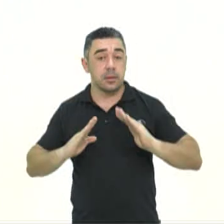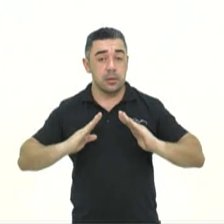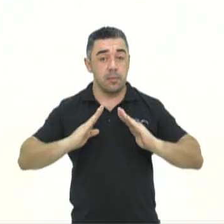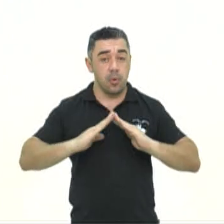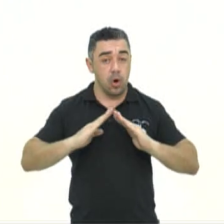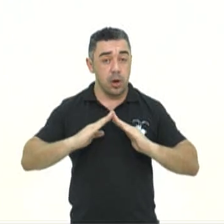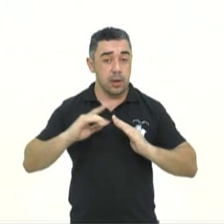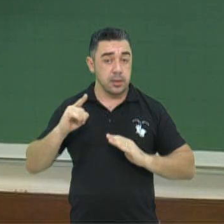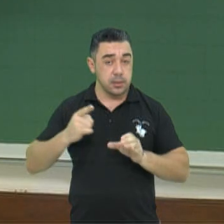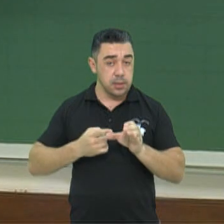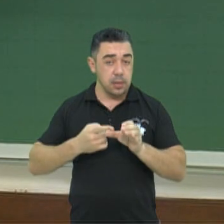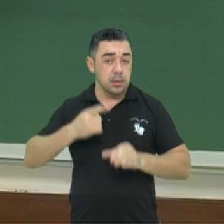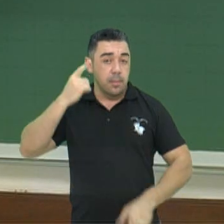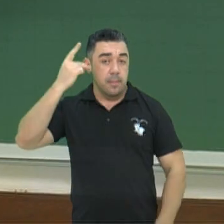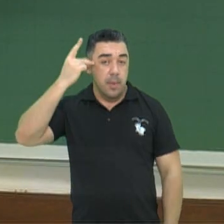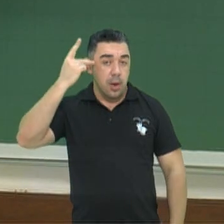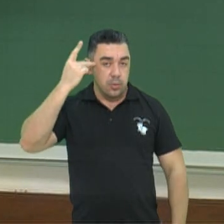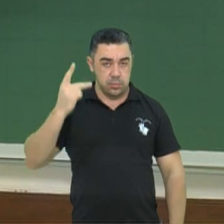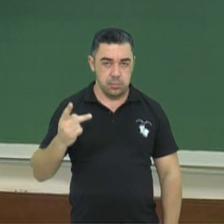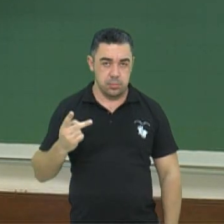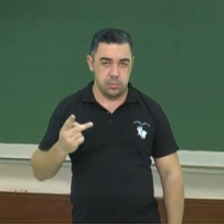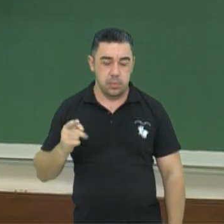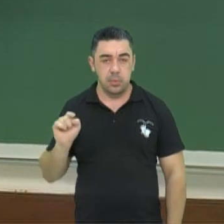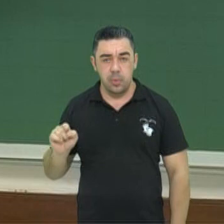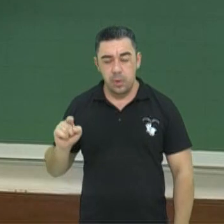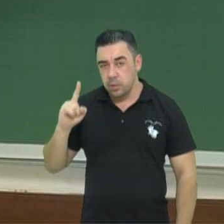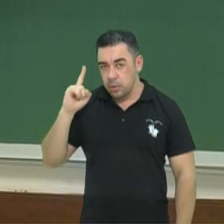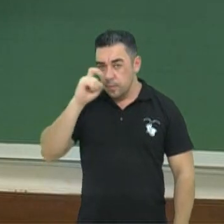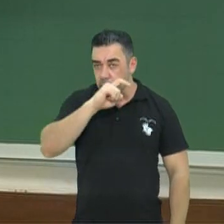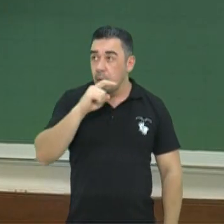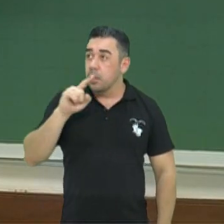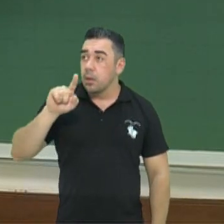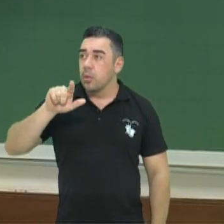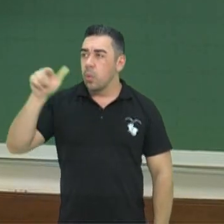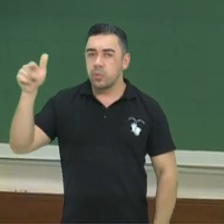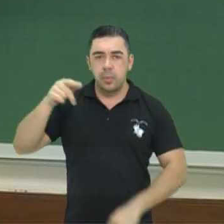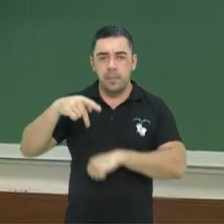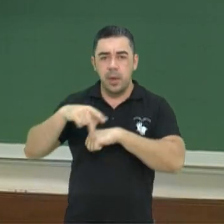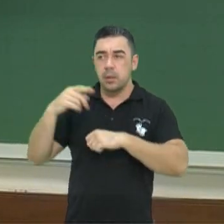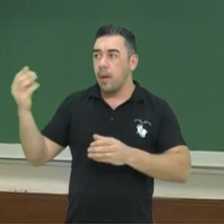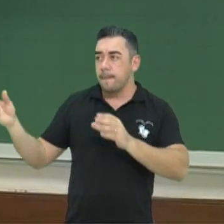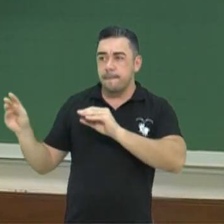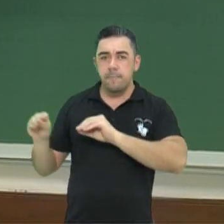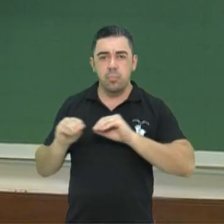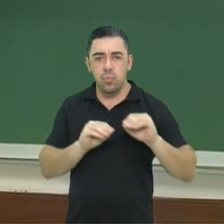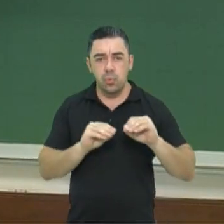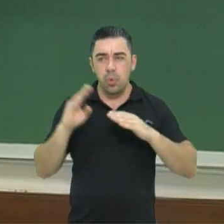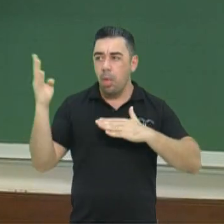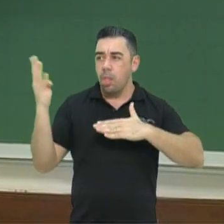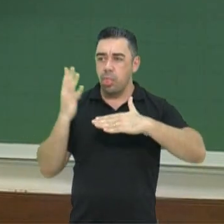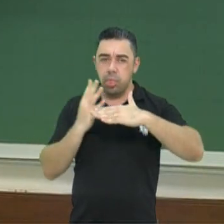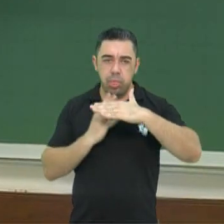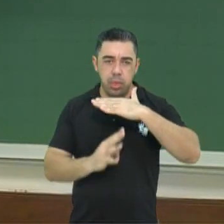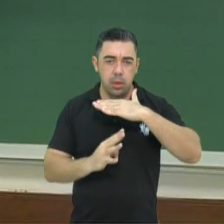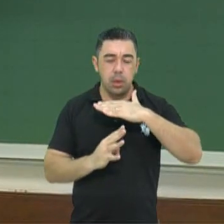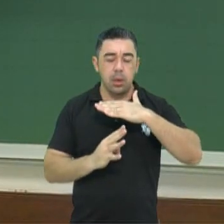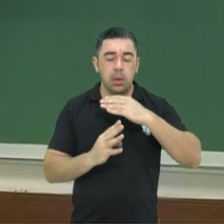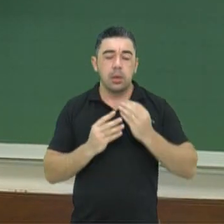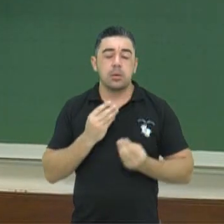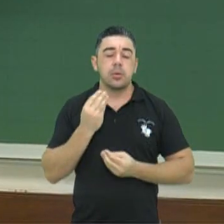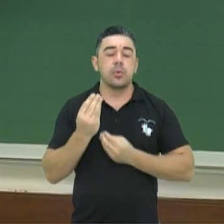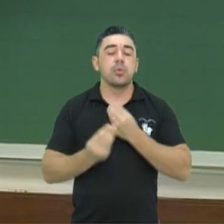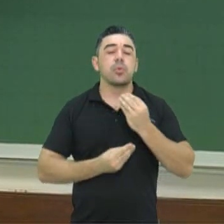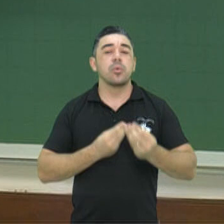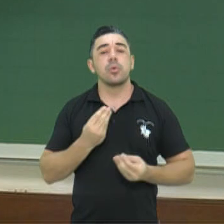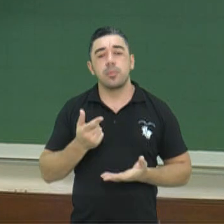Paulo. Então uma das dificuldades que existem, né, quando a pessoa vem de outro país é conseguir talvez